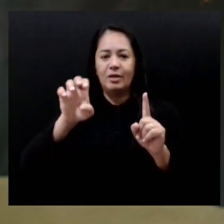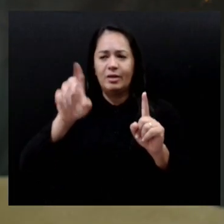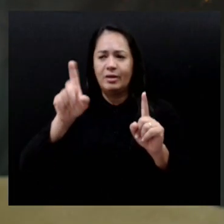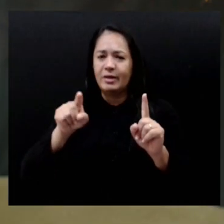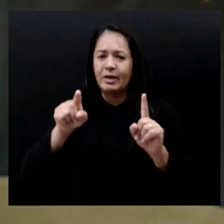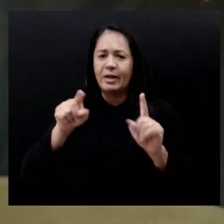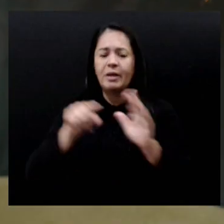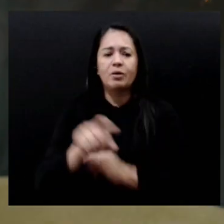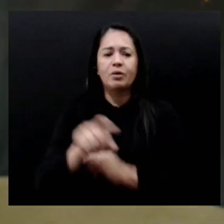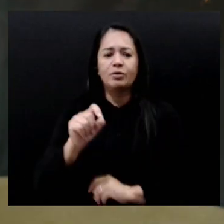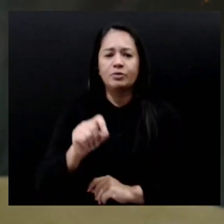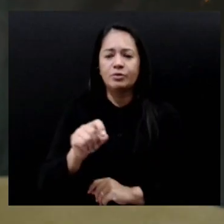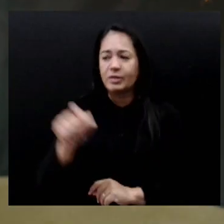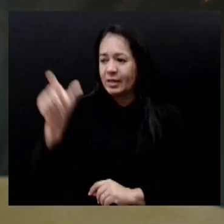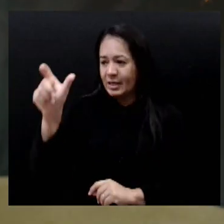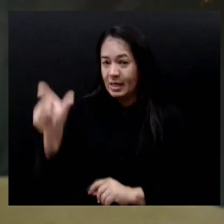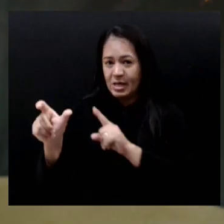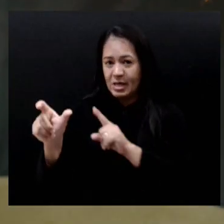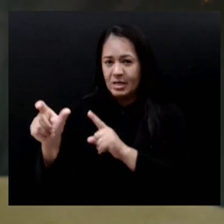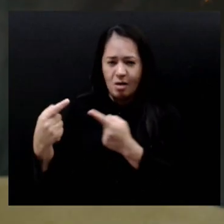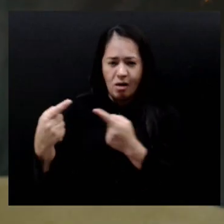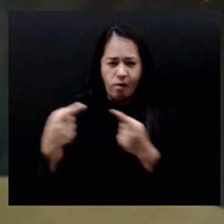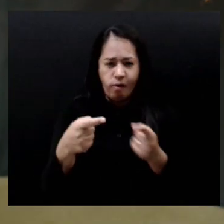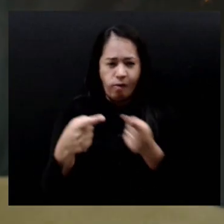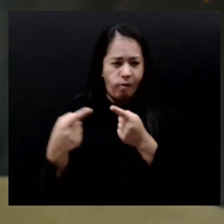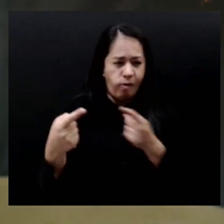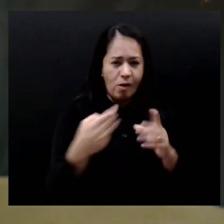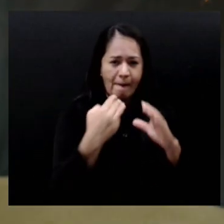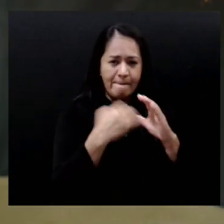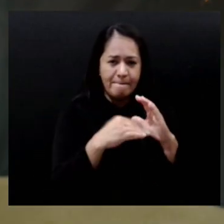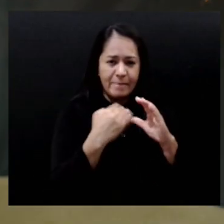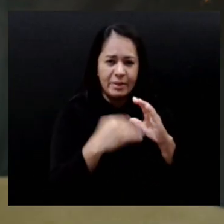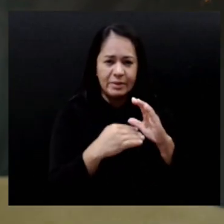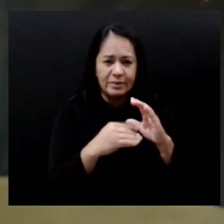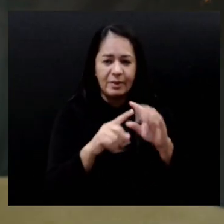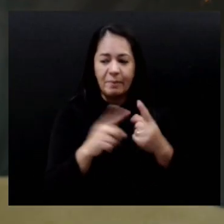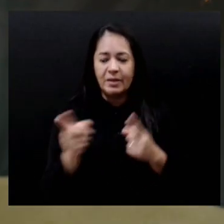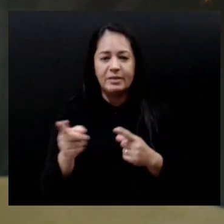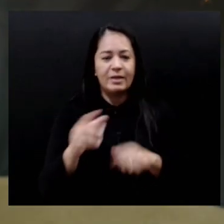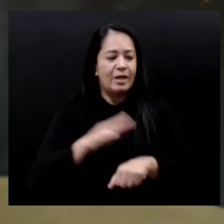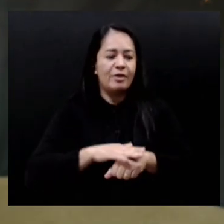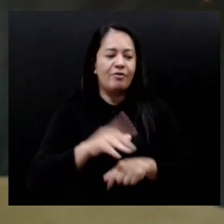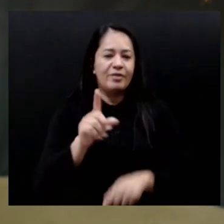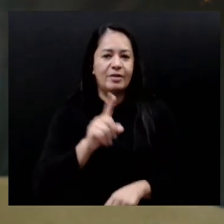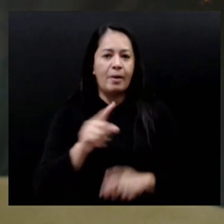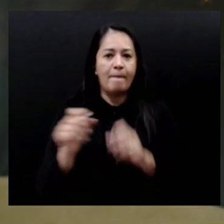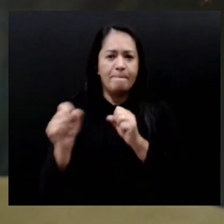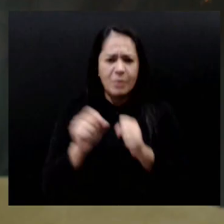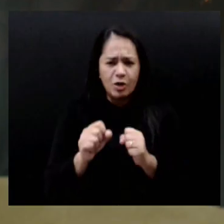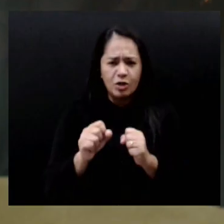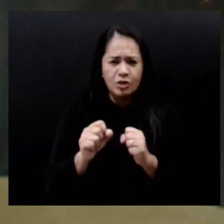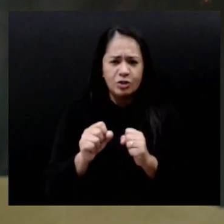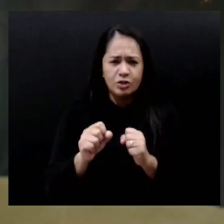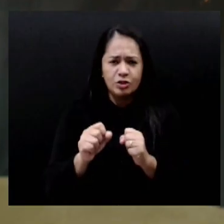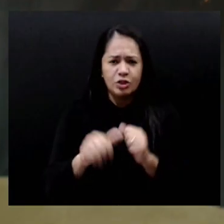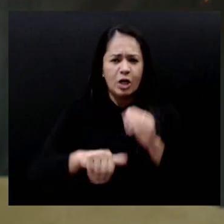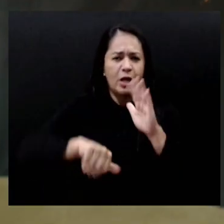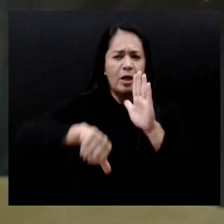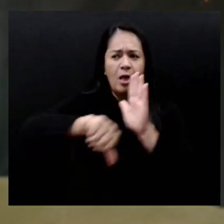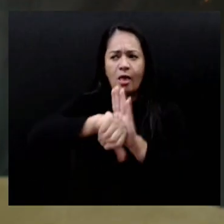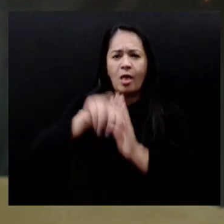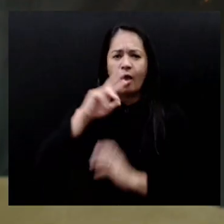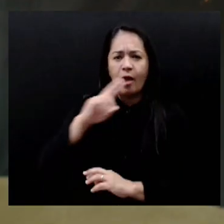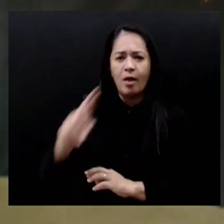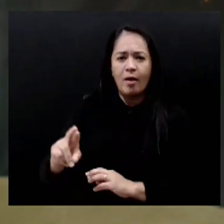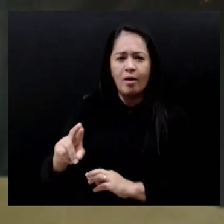por mensagem, mesmo sem cumprir o que disse, pode responder criminalmente por isso? Ou só se houver